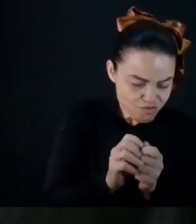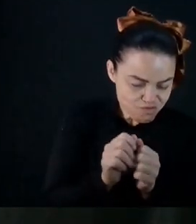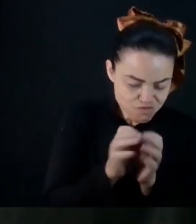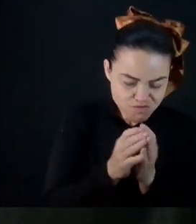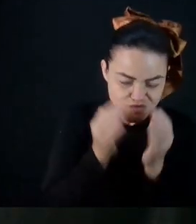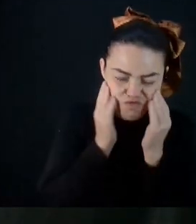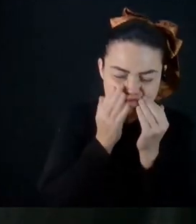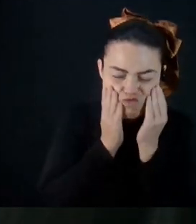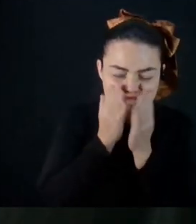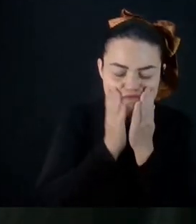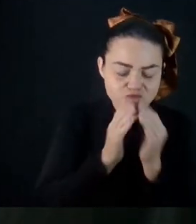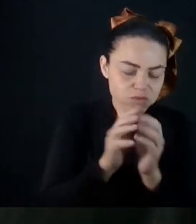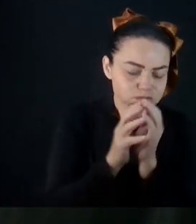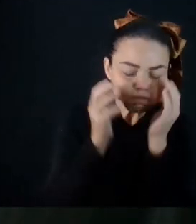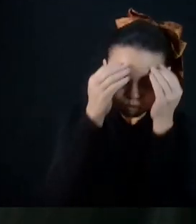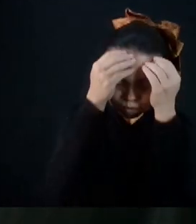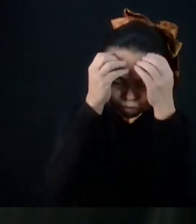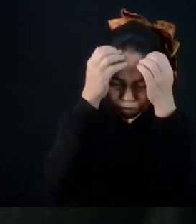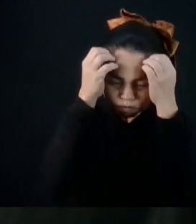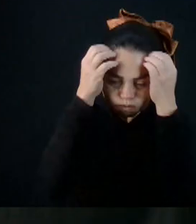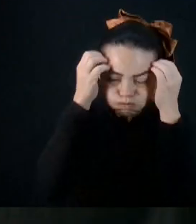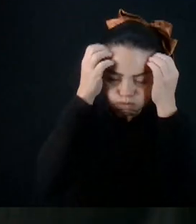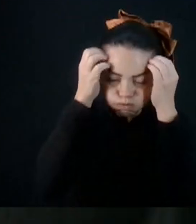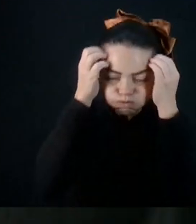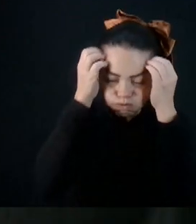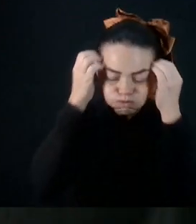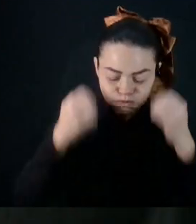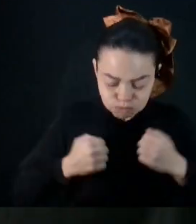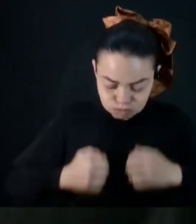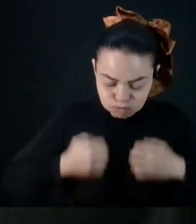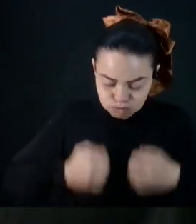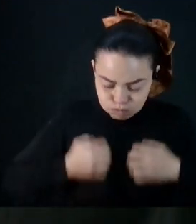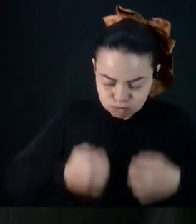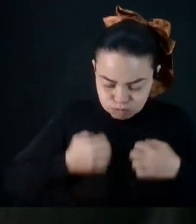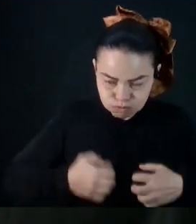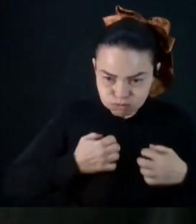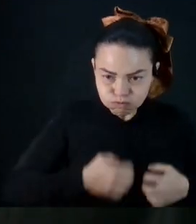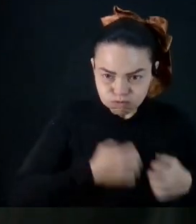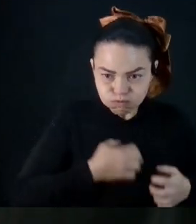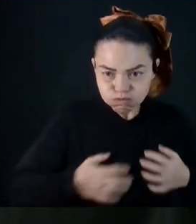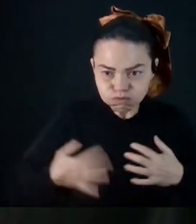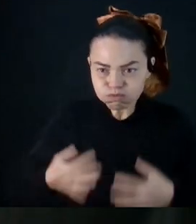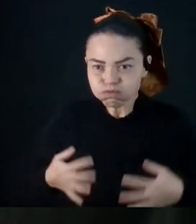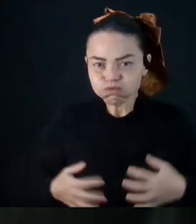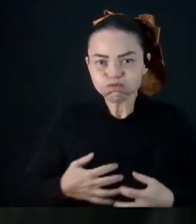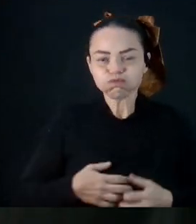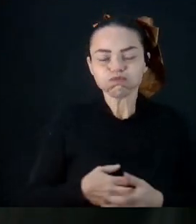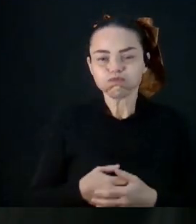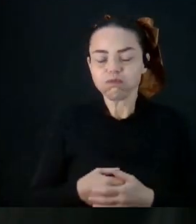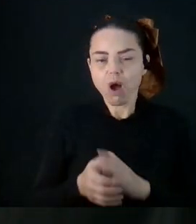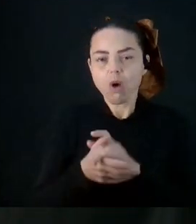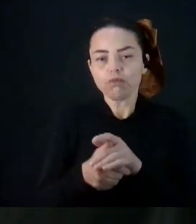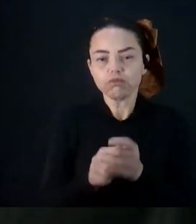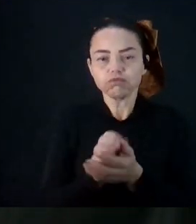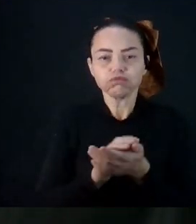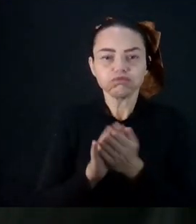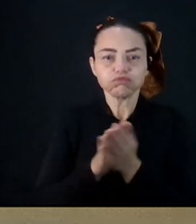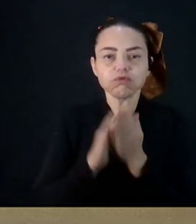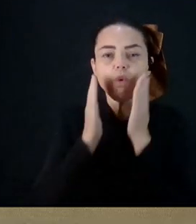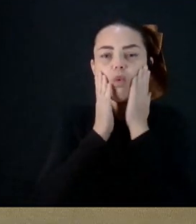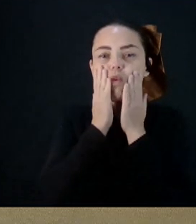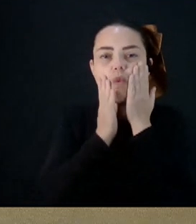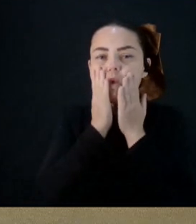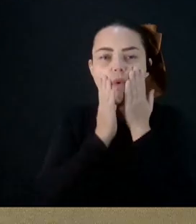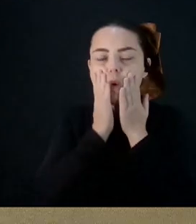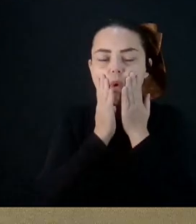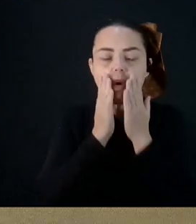sabonete. Então, e olha só que ponto interessante, sabonete não deixa de ser um cosmético, né? E acaba tirando uma hidratação